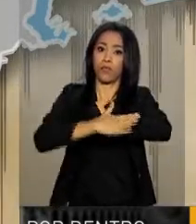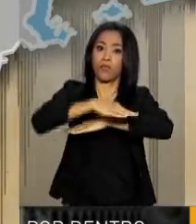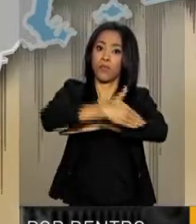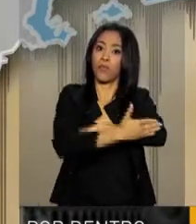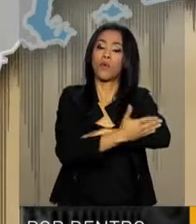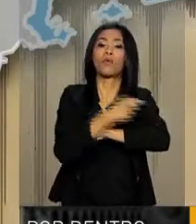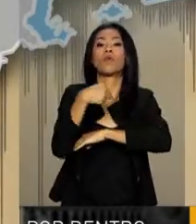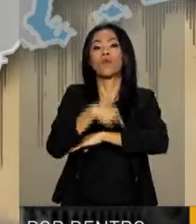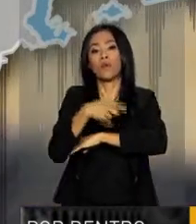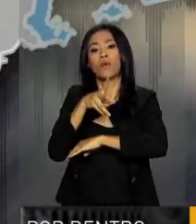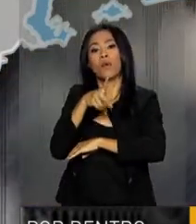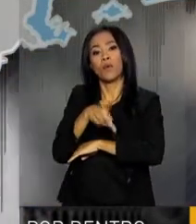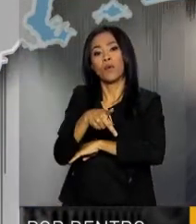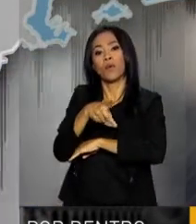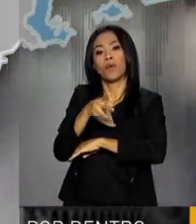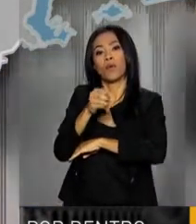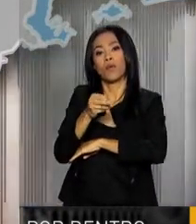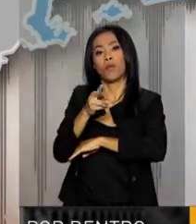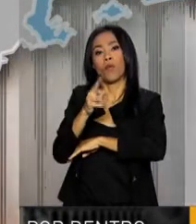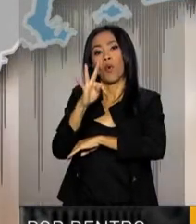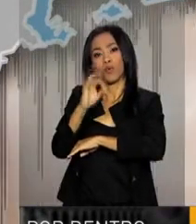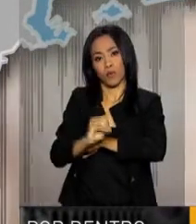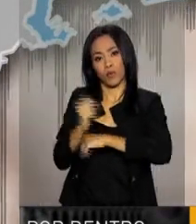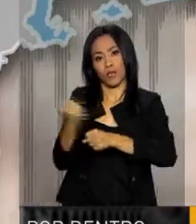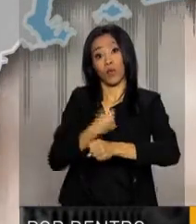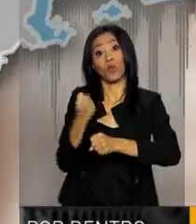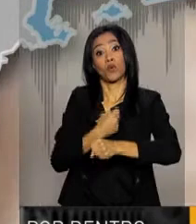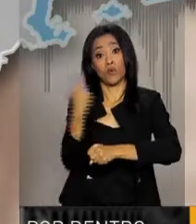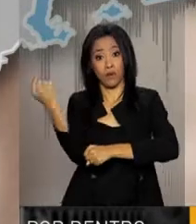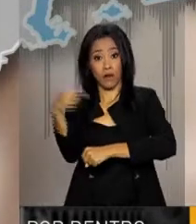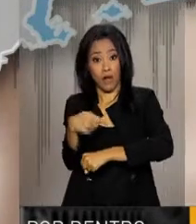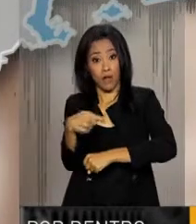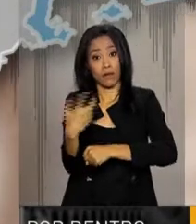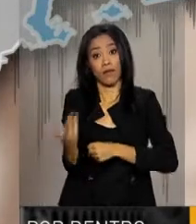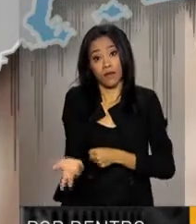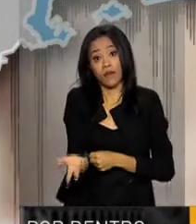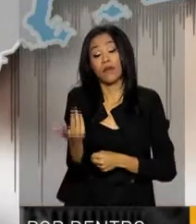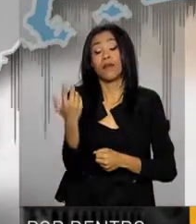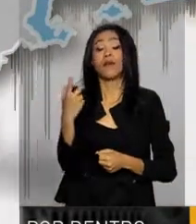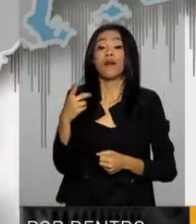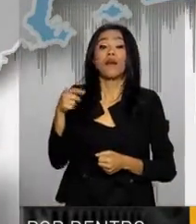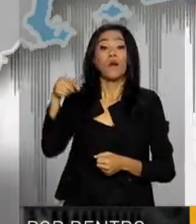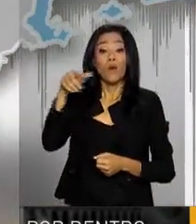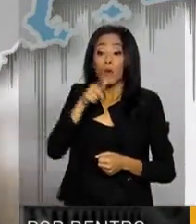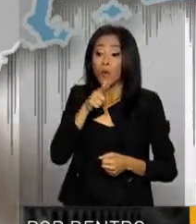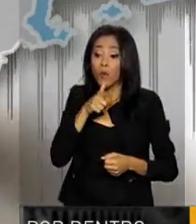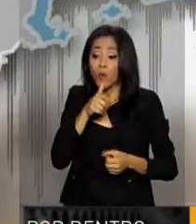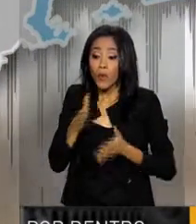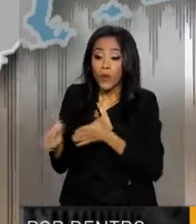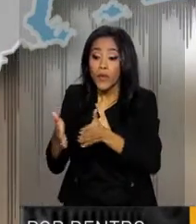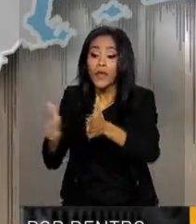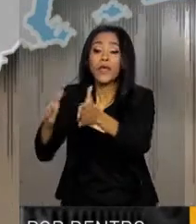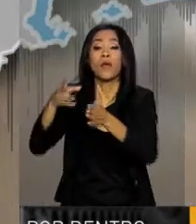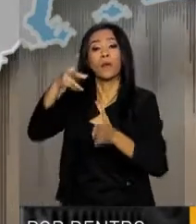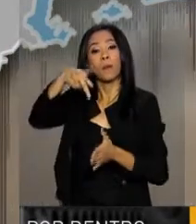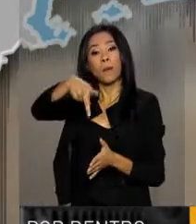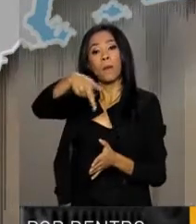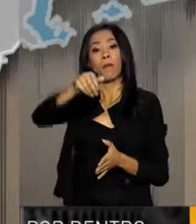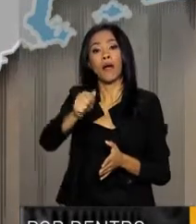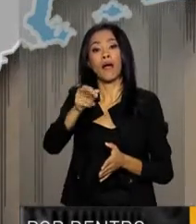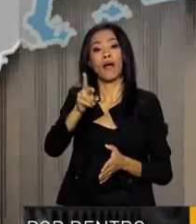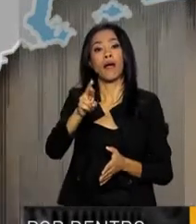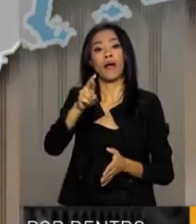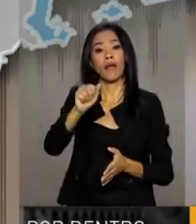então sócrates isso aqui há a situação a fonte o rio paraíba do sul hoje sofre com este avanço do mar